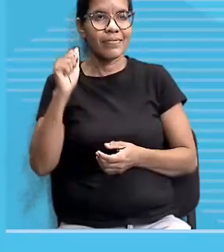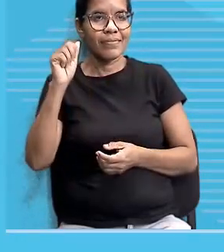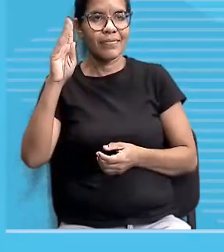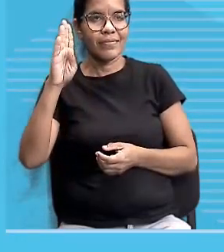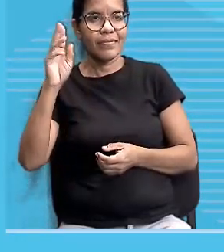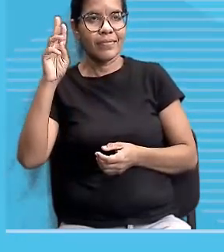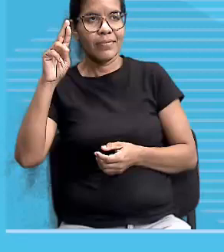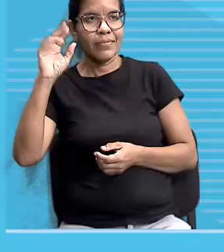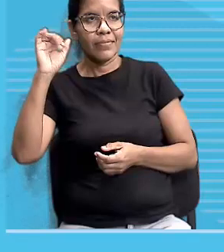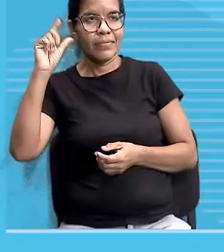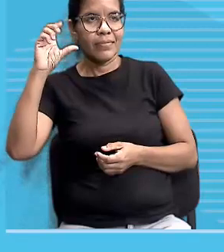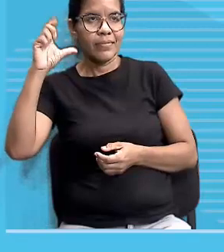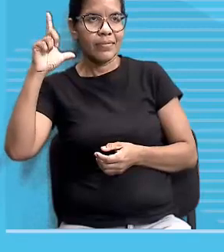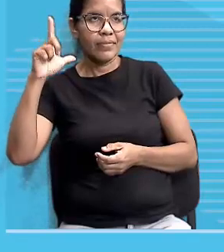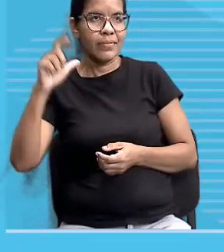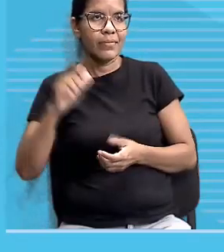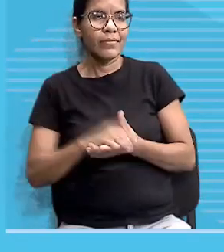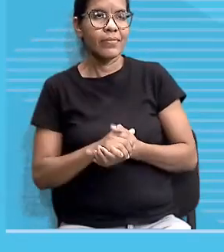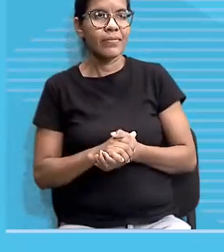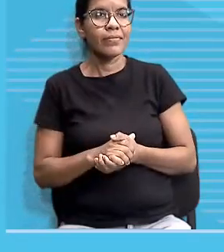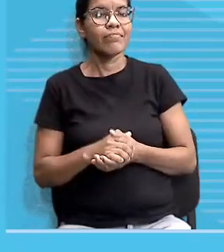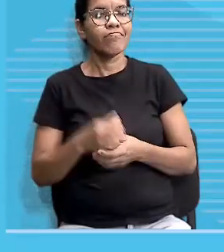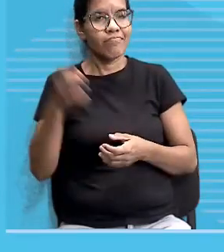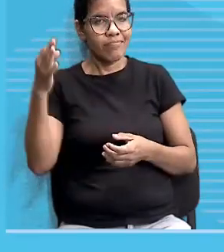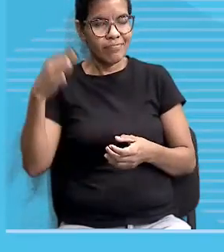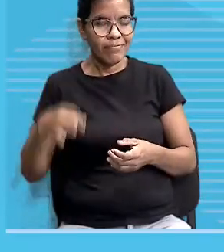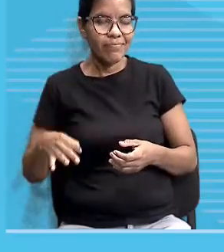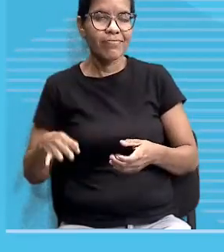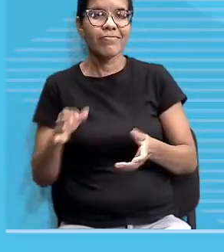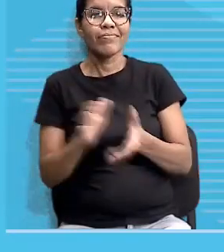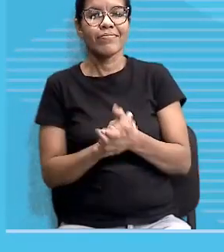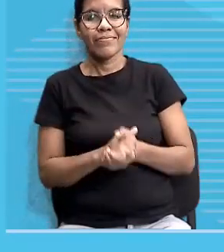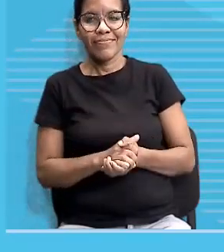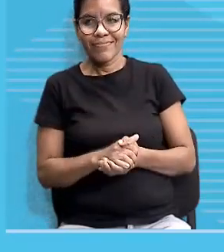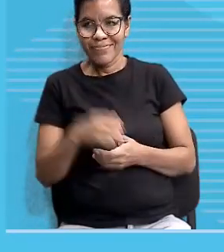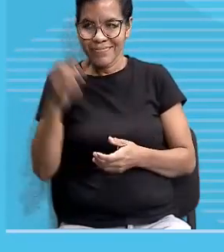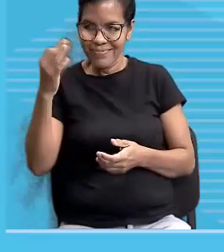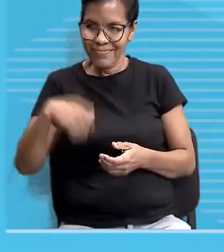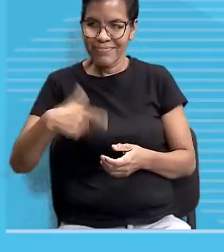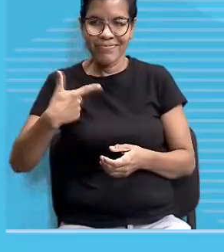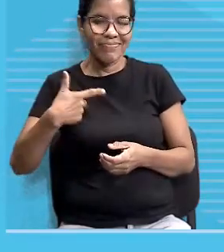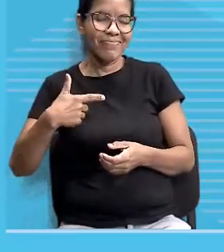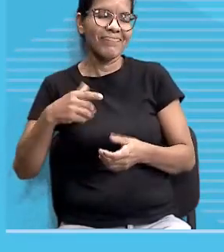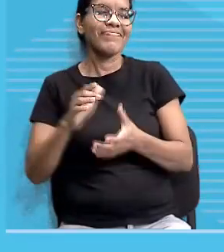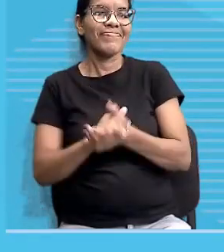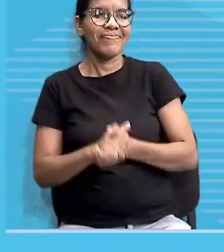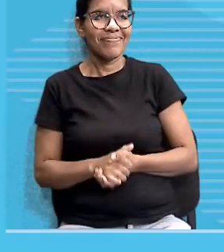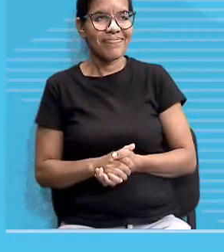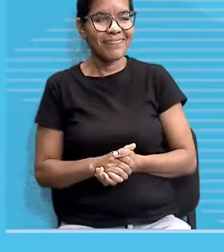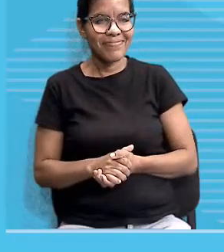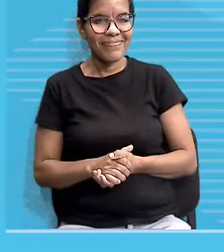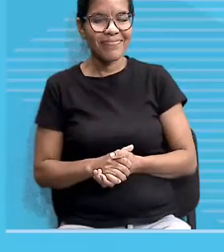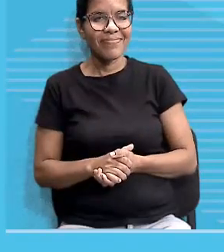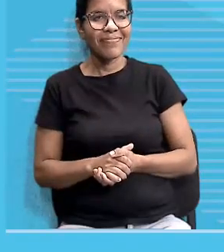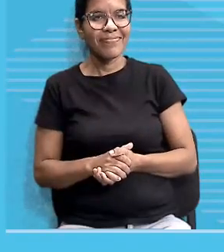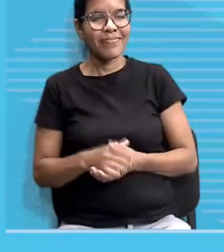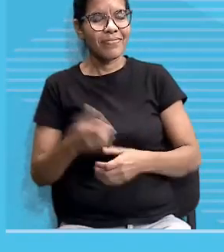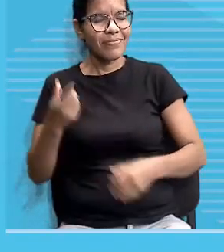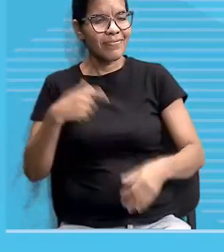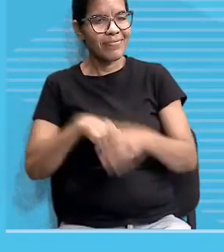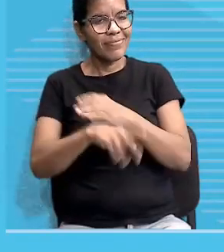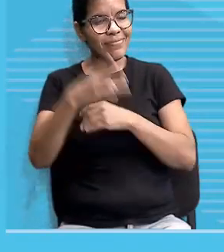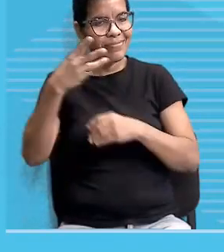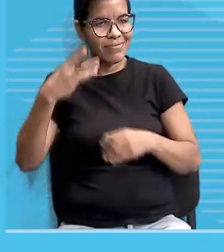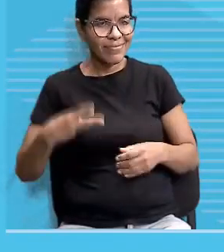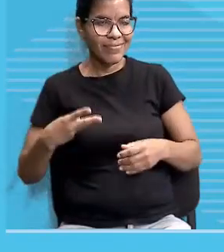até agora né gabarito a 1º letra é gabaritou a segunda letra B vamos aqui